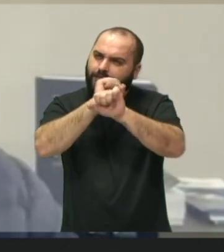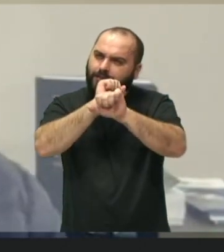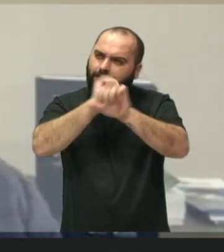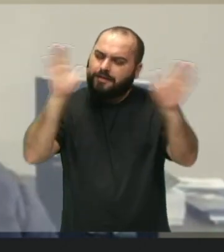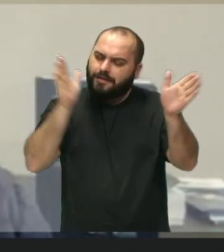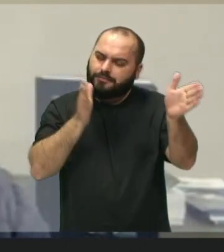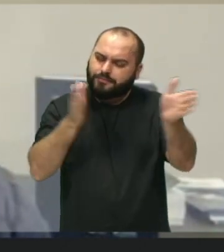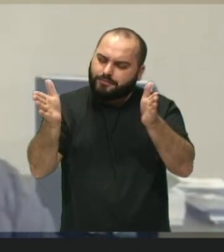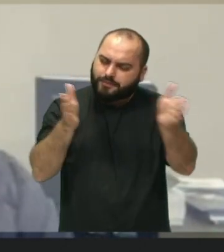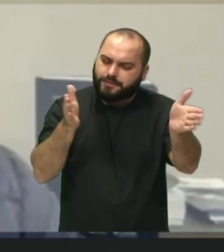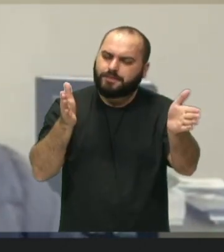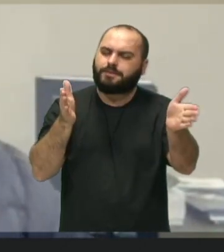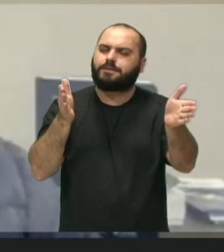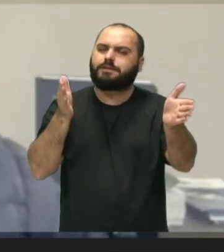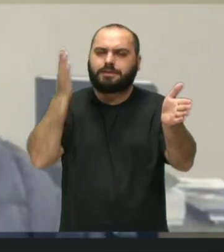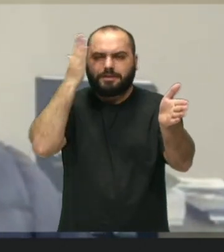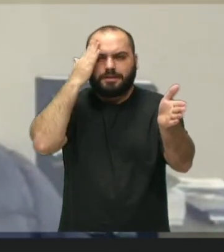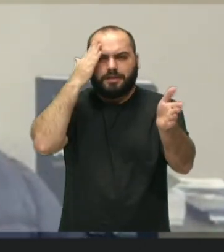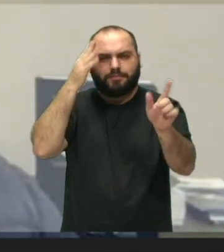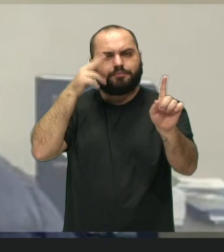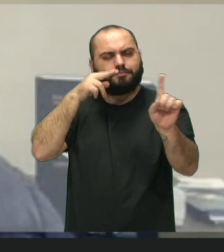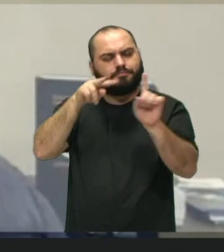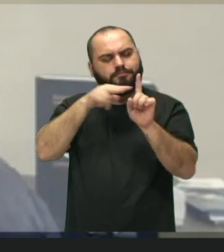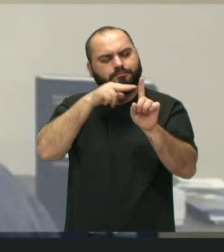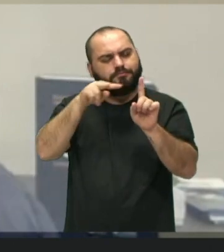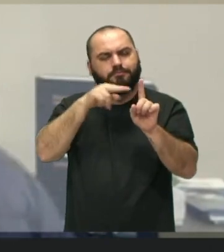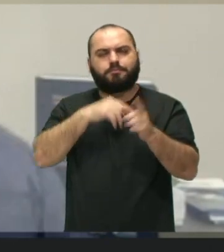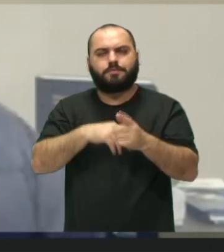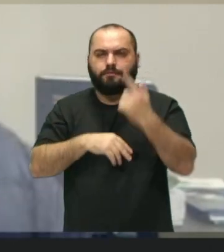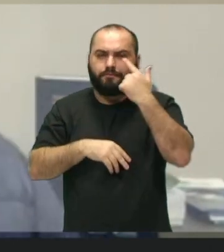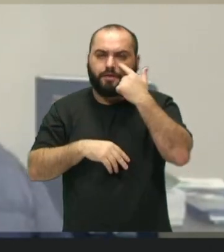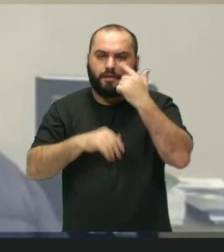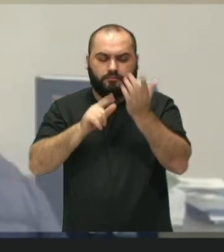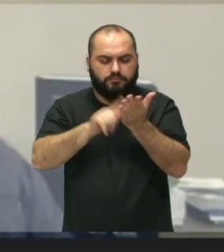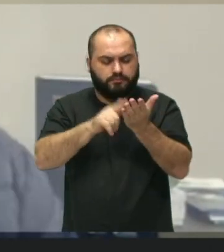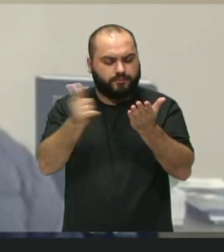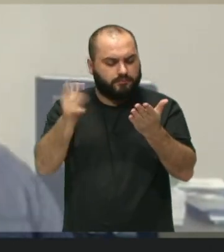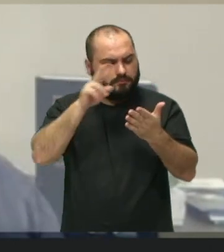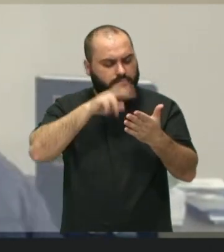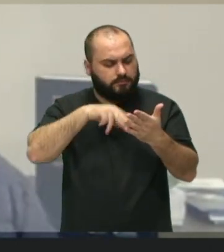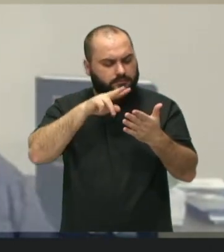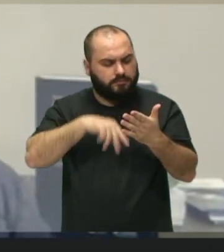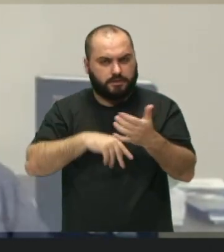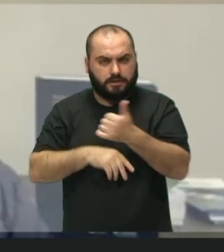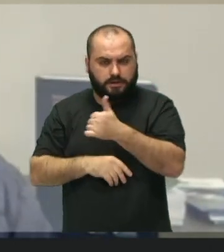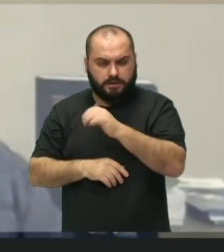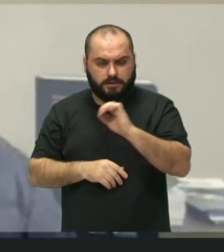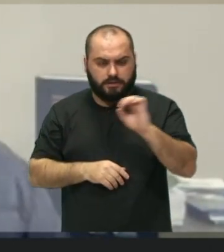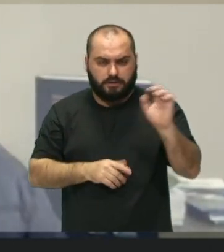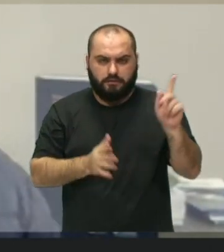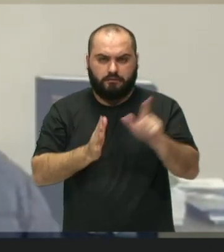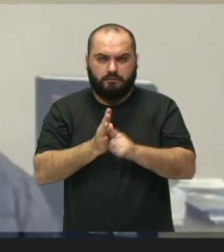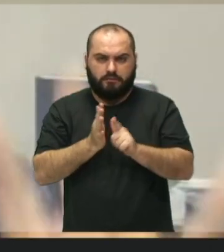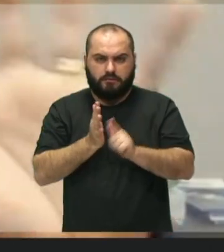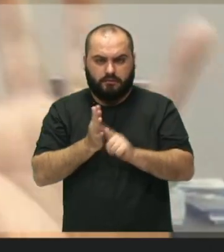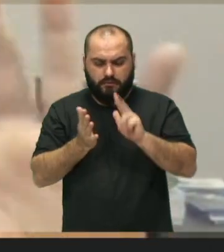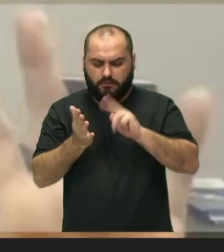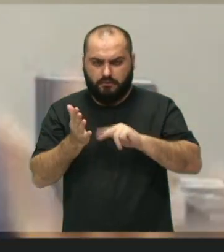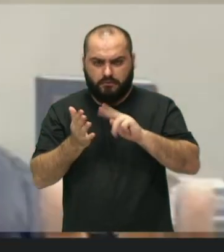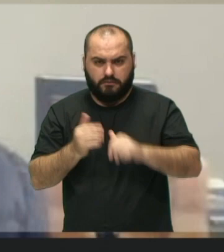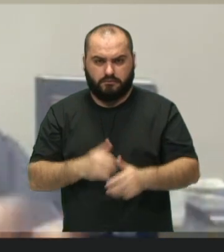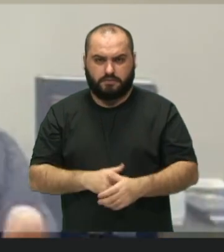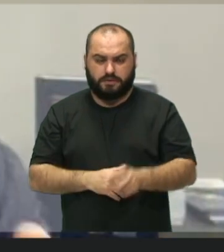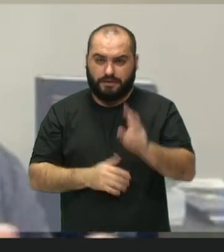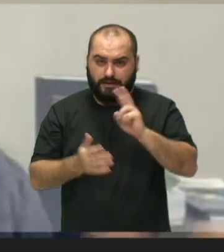portal da transparência, olha aquele edital de licitação de 100 páginas, poxa Samuel, mas 100 páginas é muita coisa para ler. Na verdade, se você ler